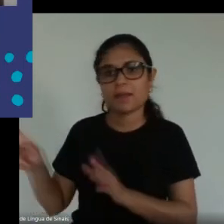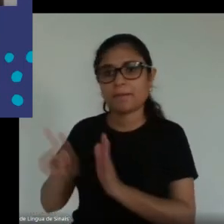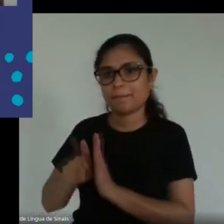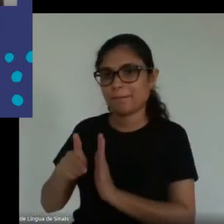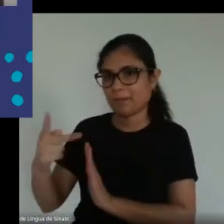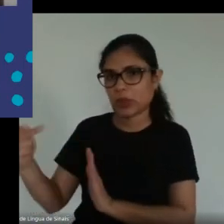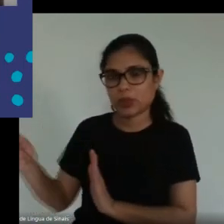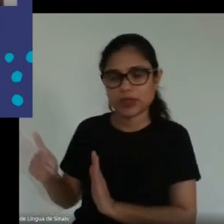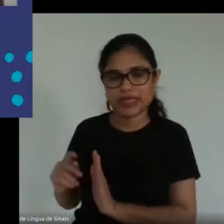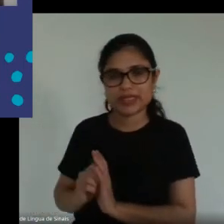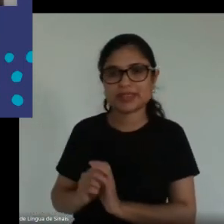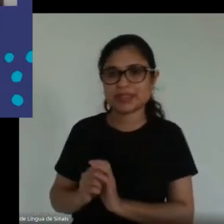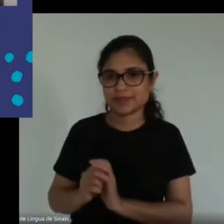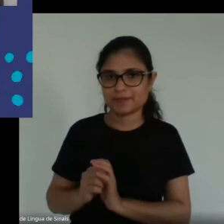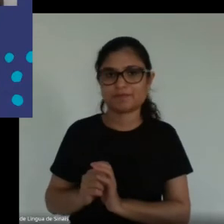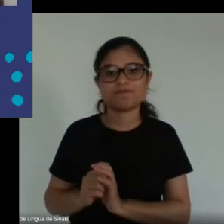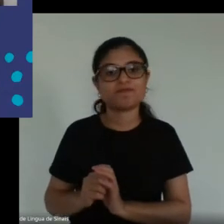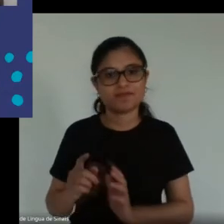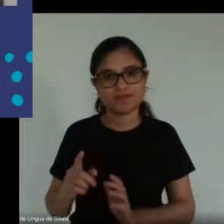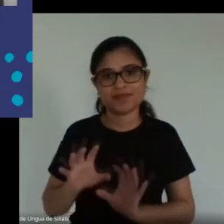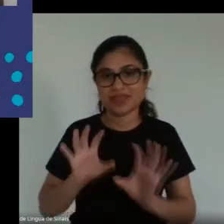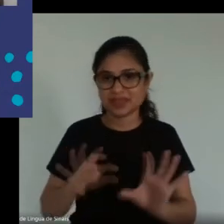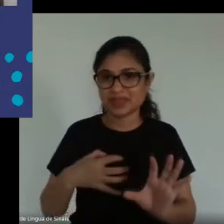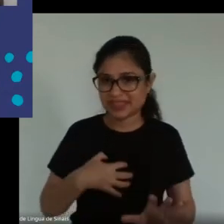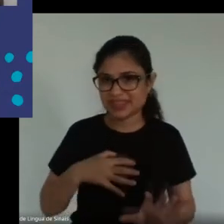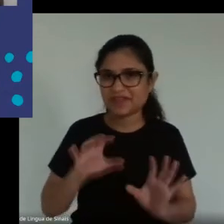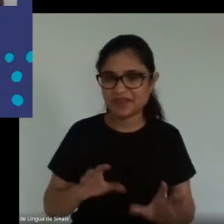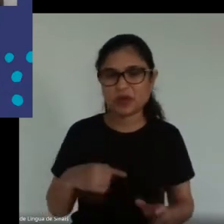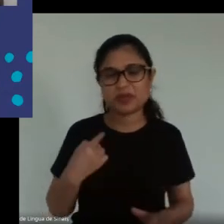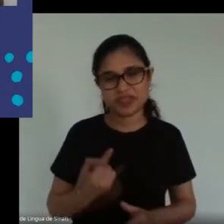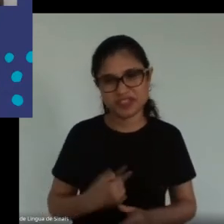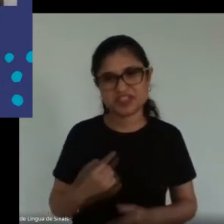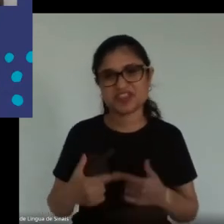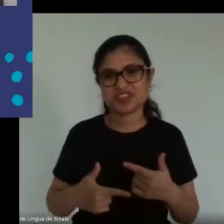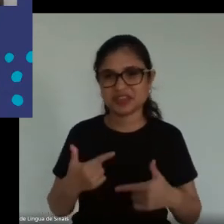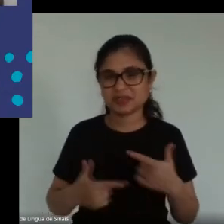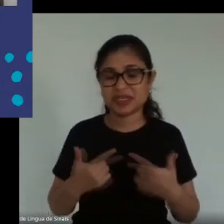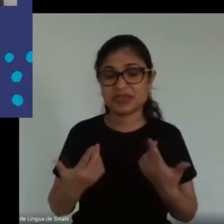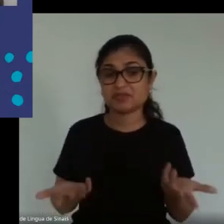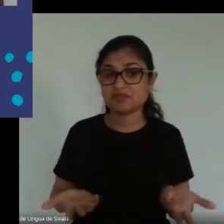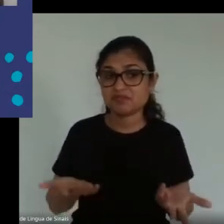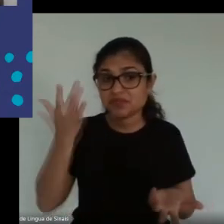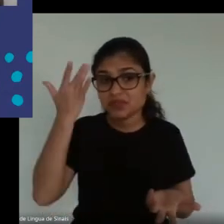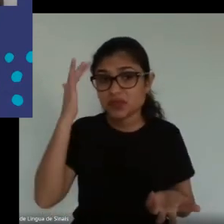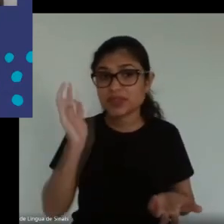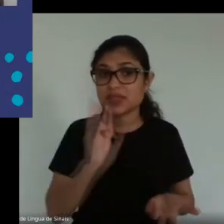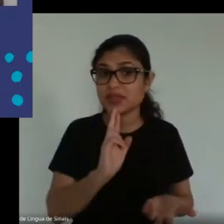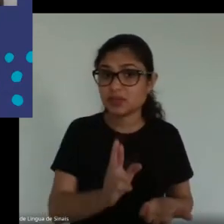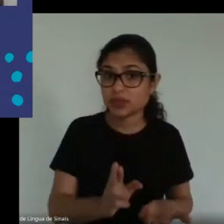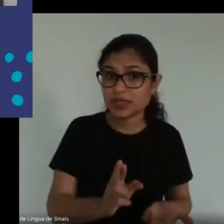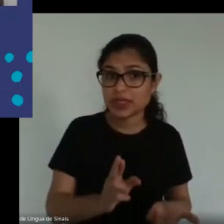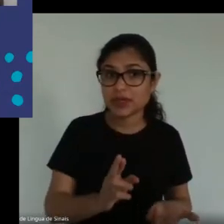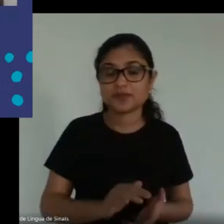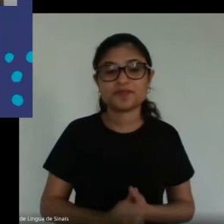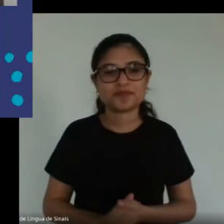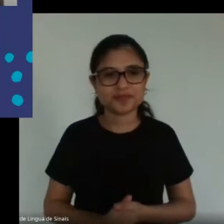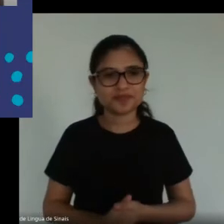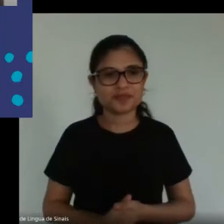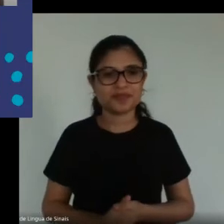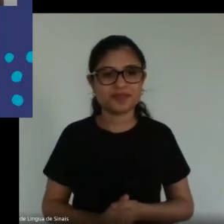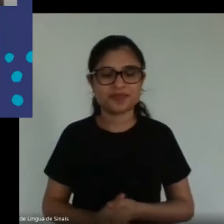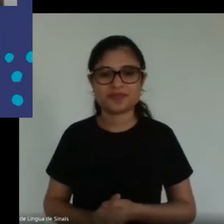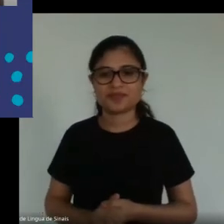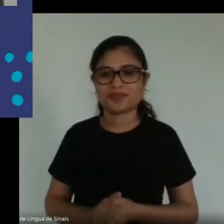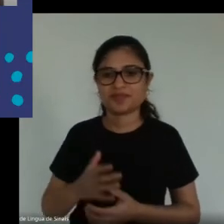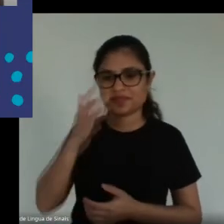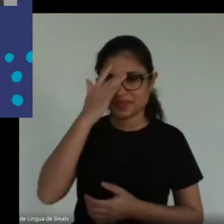mesmas. É assim que a gente está funcionando. Não sei se respondeu, se ajudou aí. O pessoal está